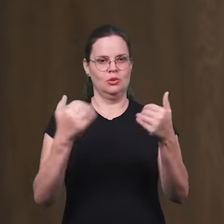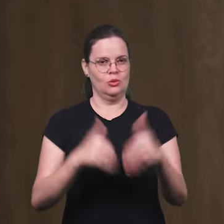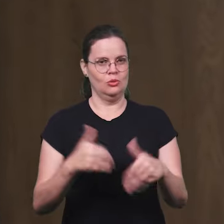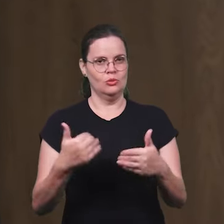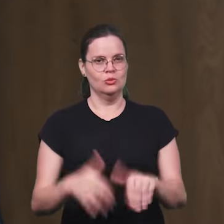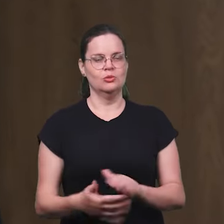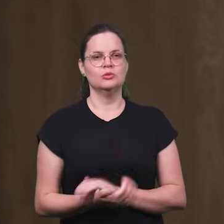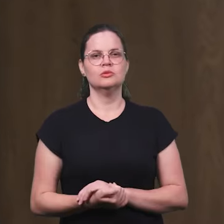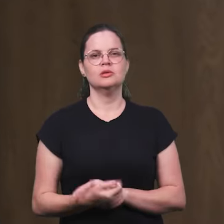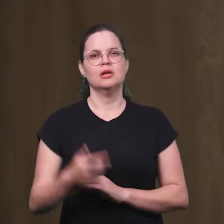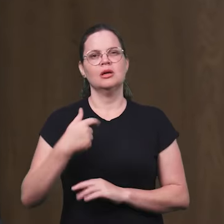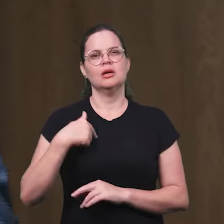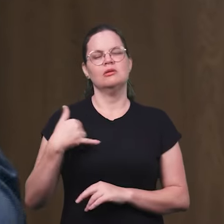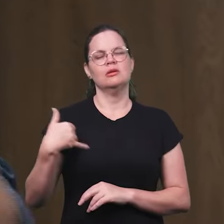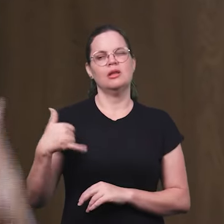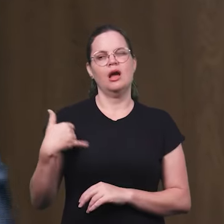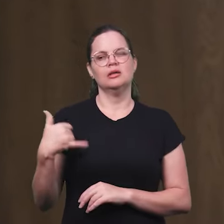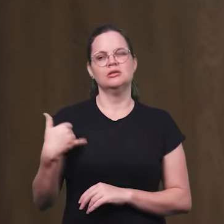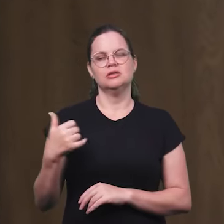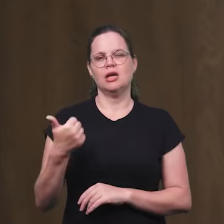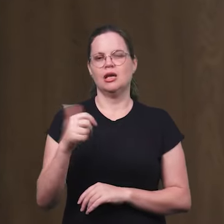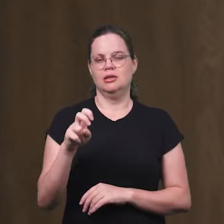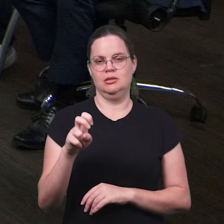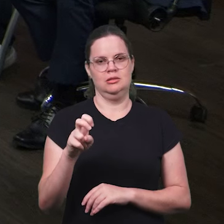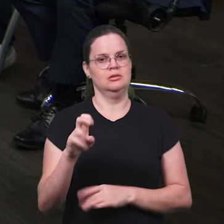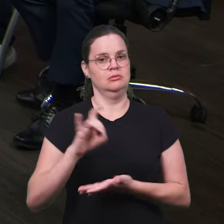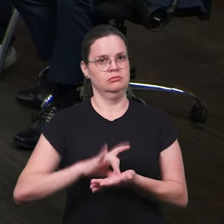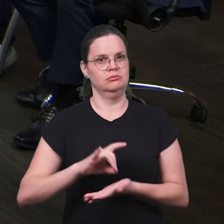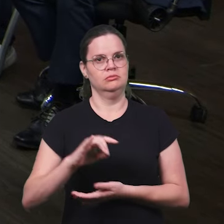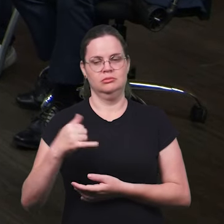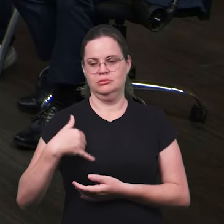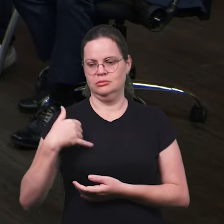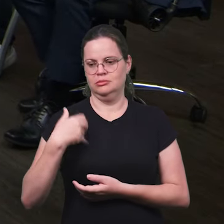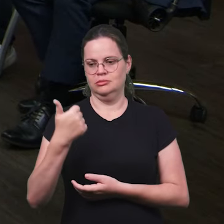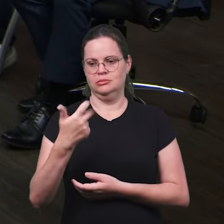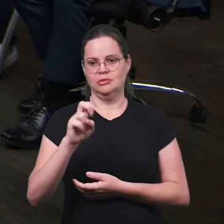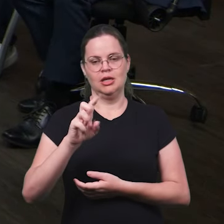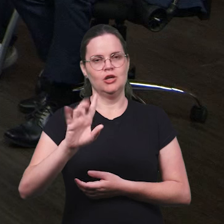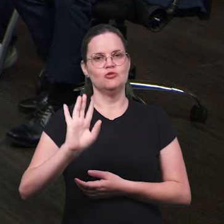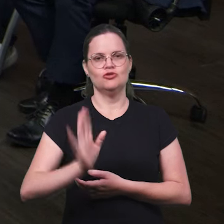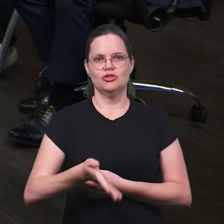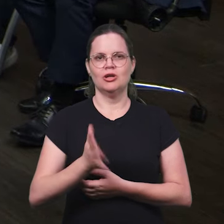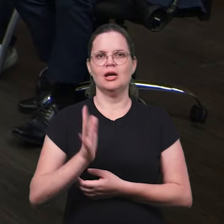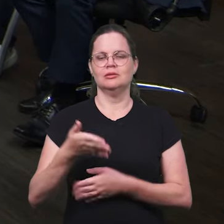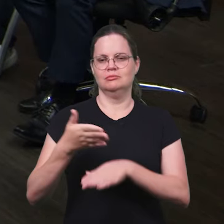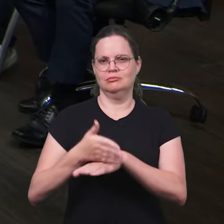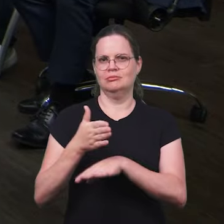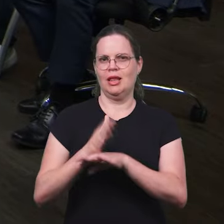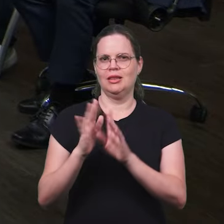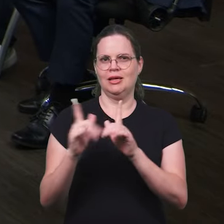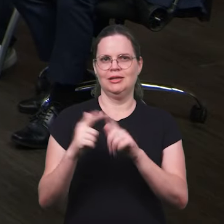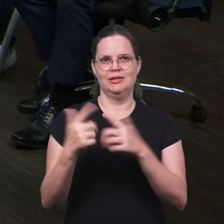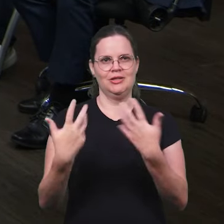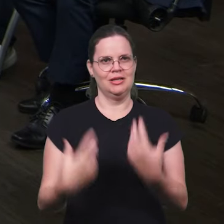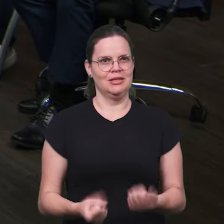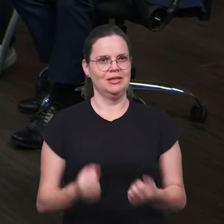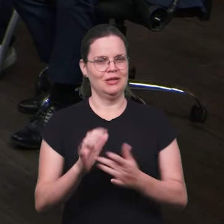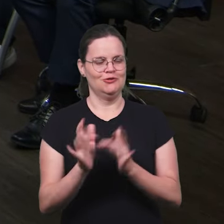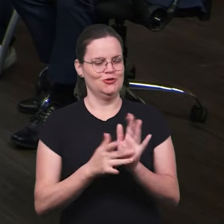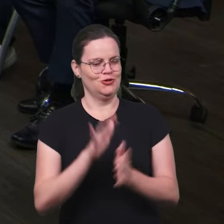15 anos, né? Tava já na igreja, né? Servindo o Senhor. Tem pouco tempo, assim, uns 2 anos atrás, mais ou